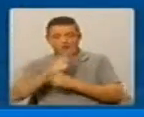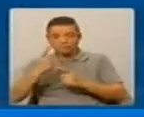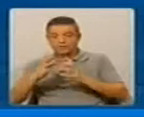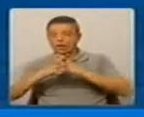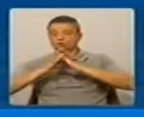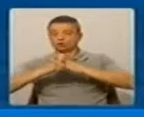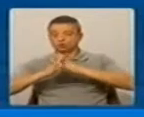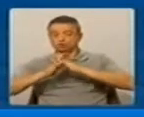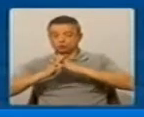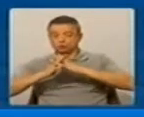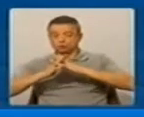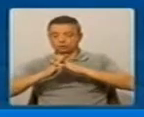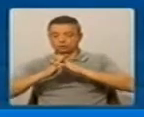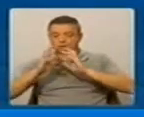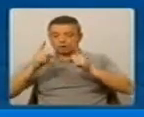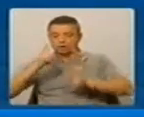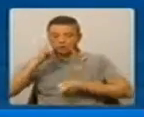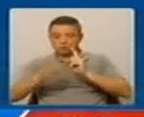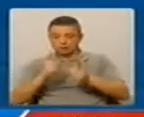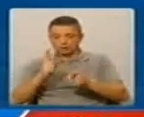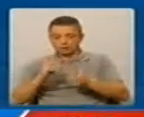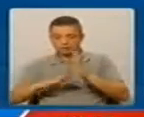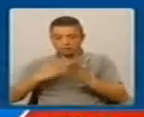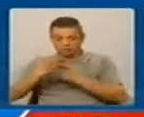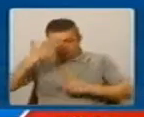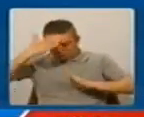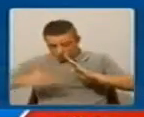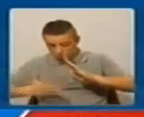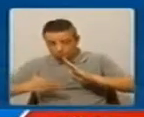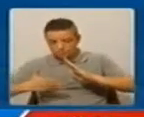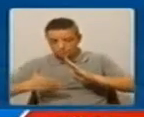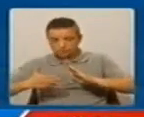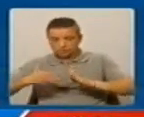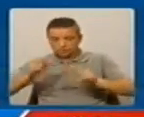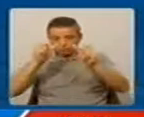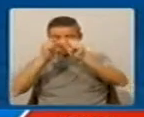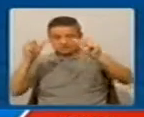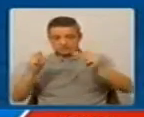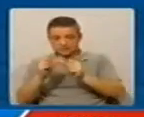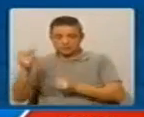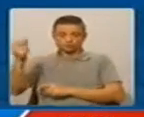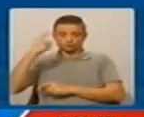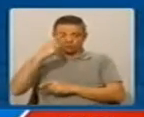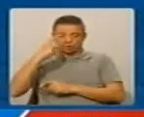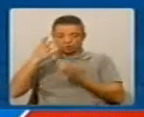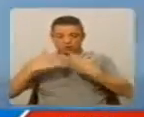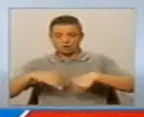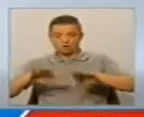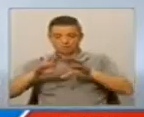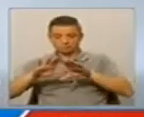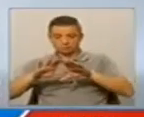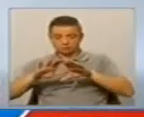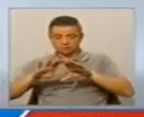que guardam precisamente o que é que aconteceu nos primeiros tempos do Sistema Solar. Isto por uma razão simples, é